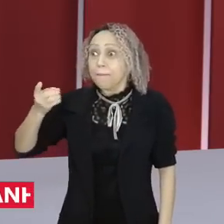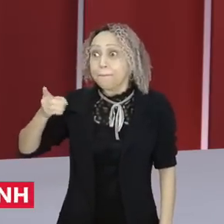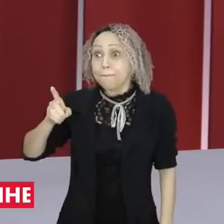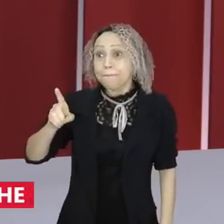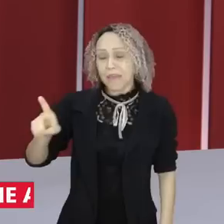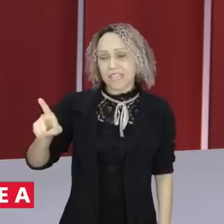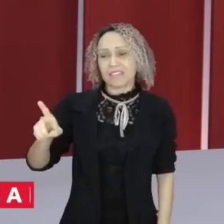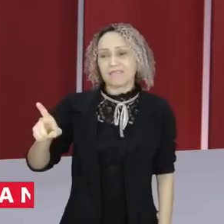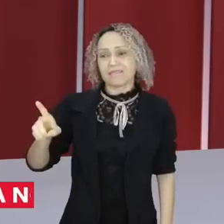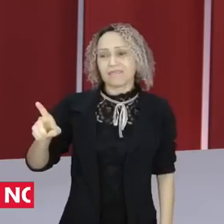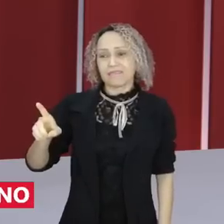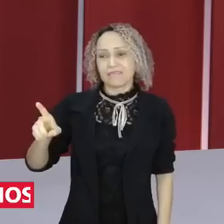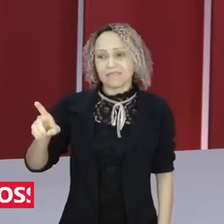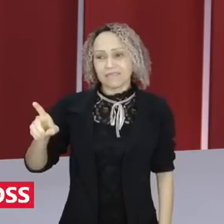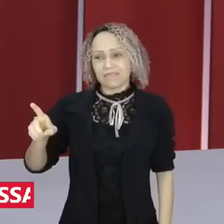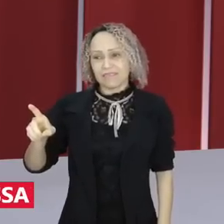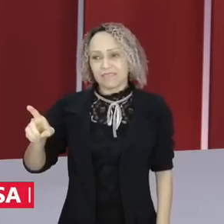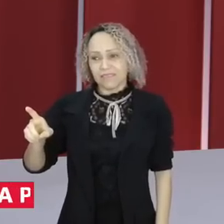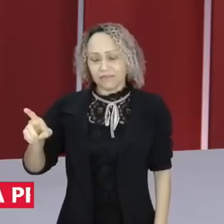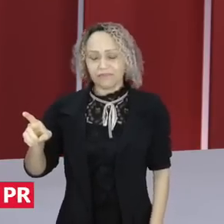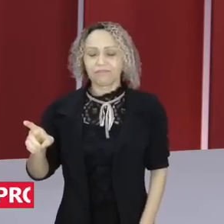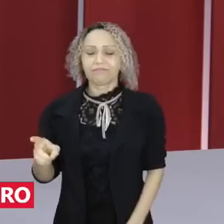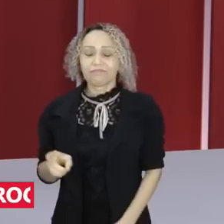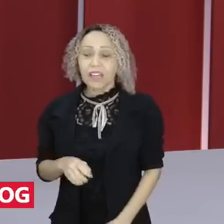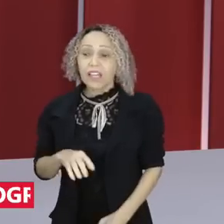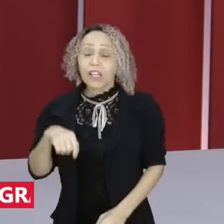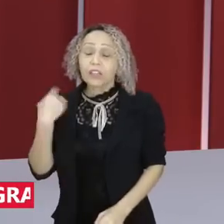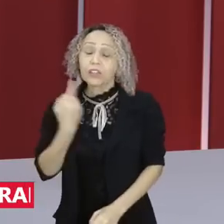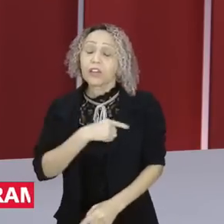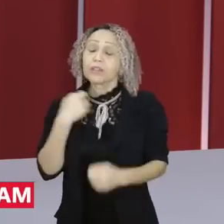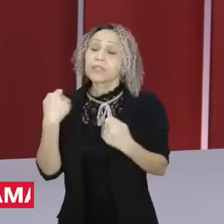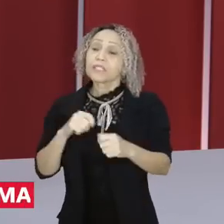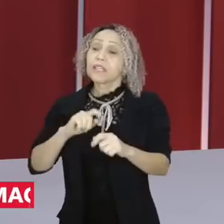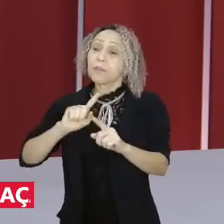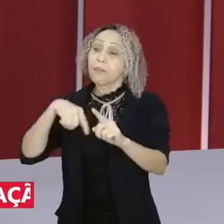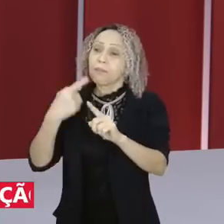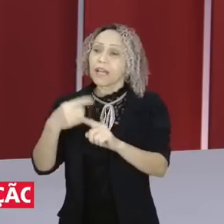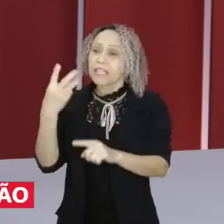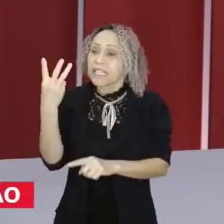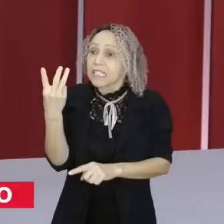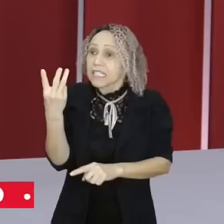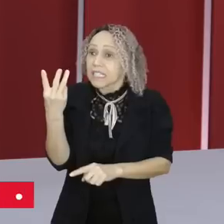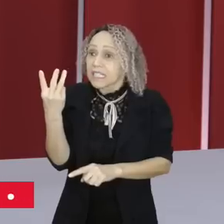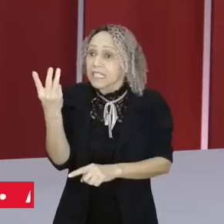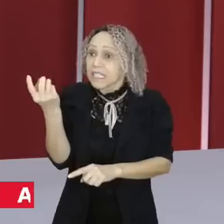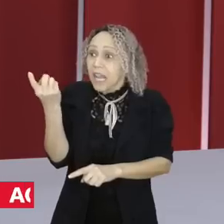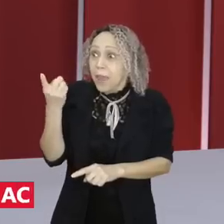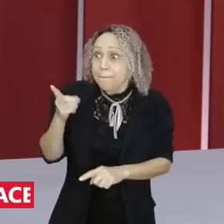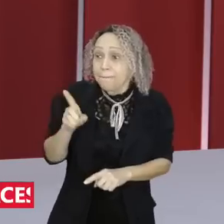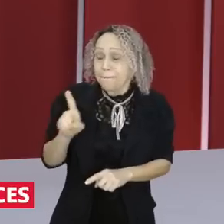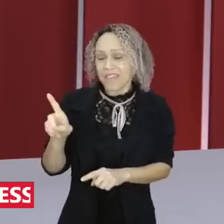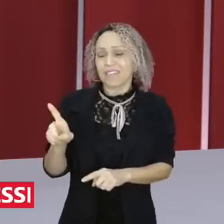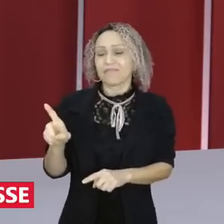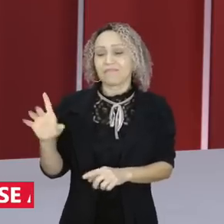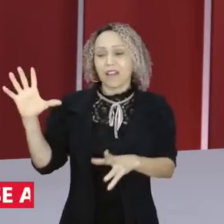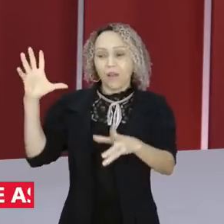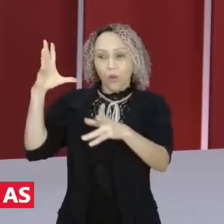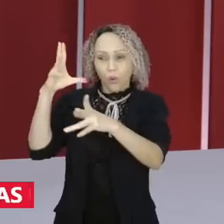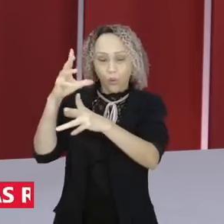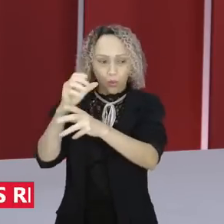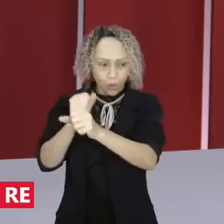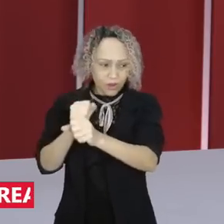mil, então a gente precisa de mais 3 mil aqui para a gente bater mais essa meta do nosso ministro de metas aqui, das